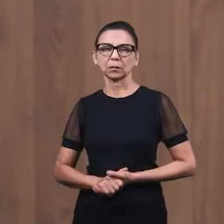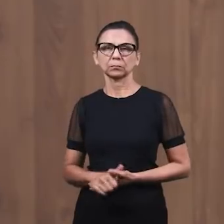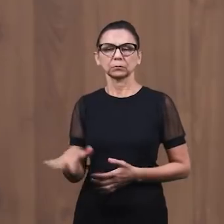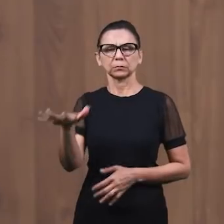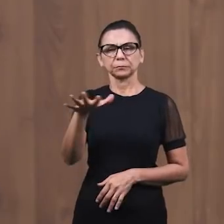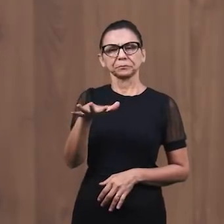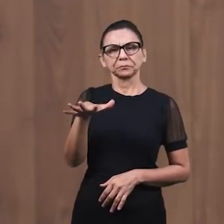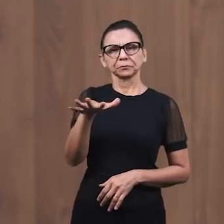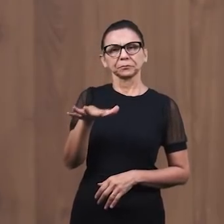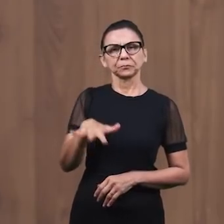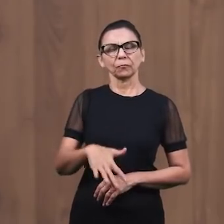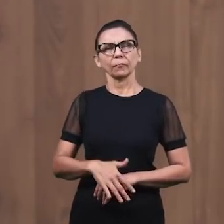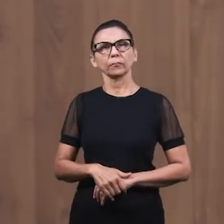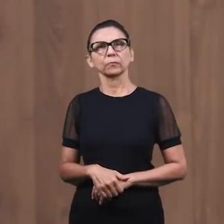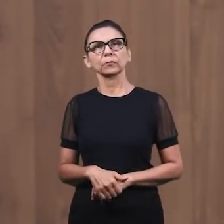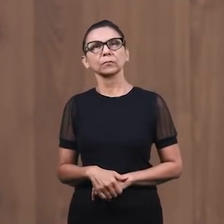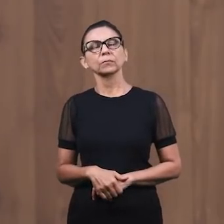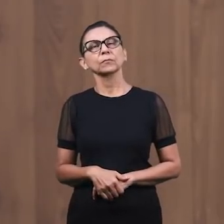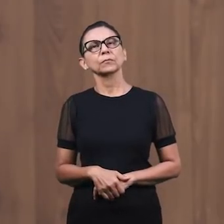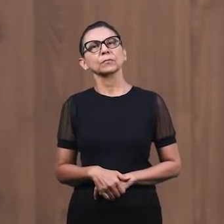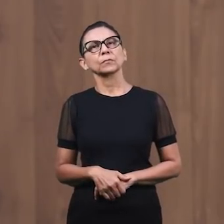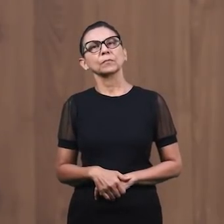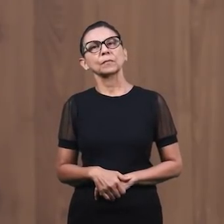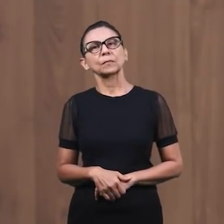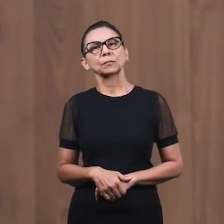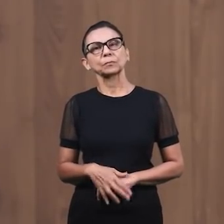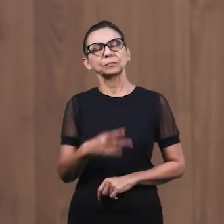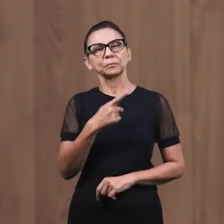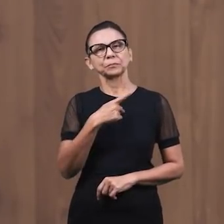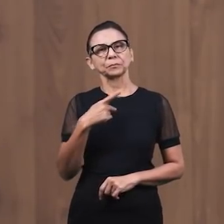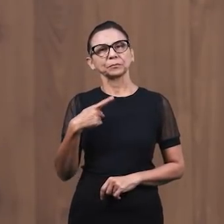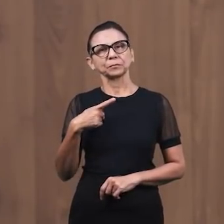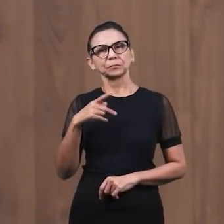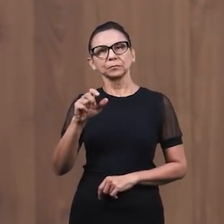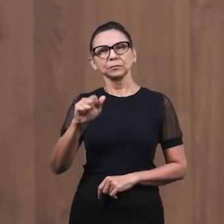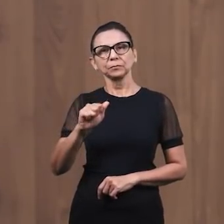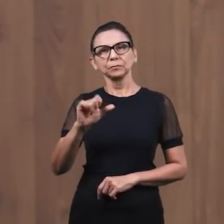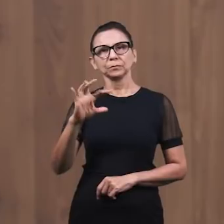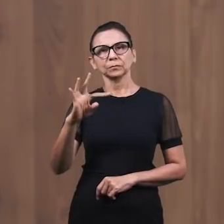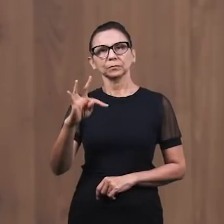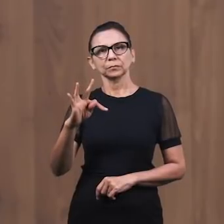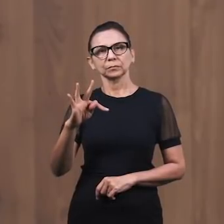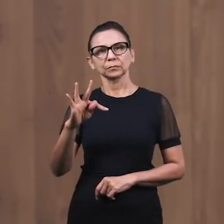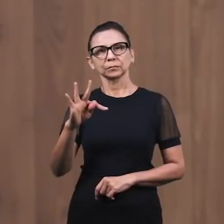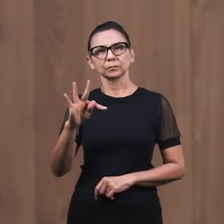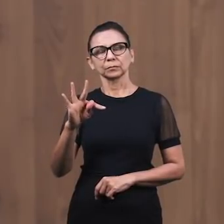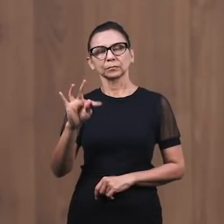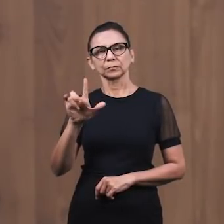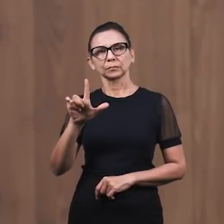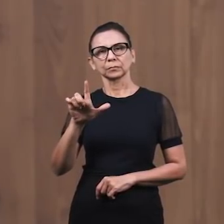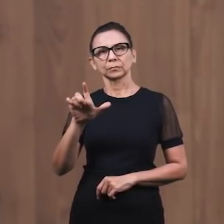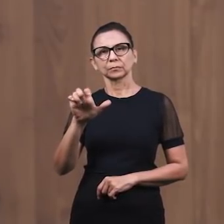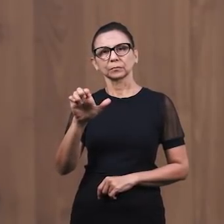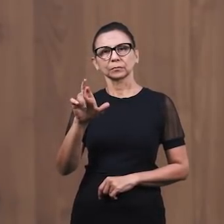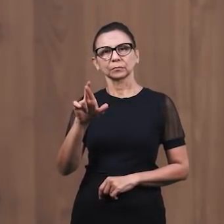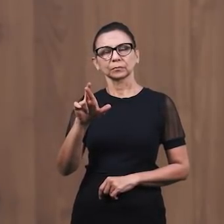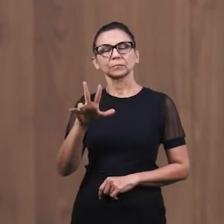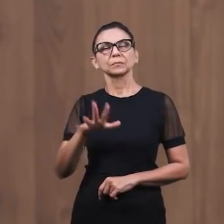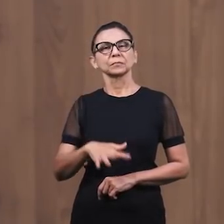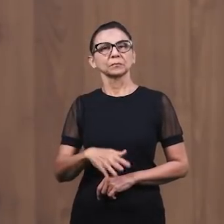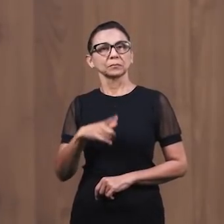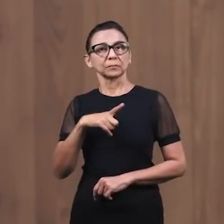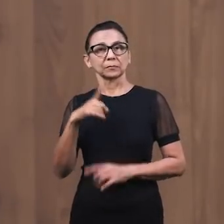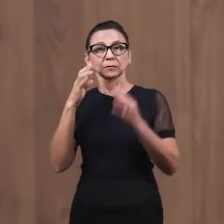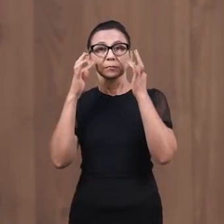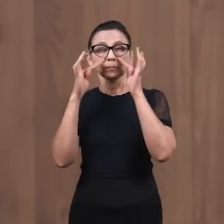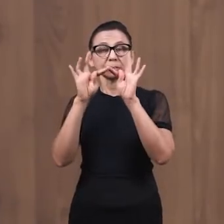igrejas ali naquela região. E também o pastor Atle, ele tem ali a sua família, tem sido